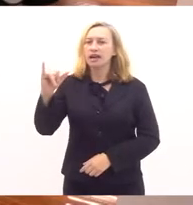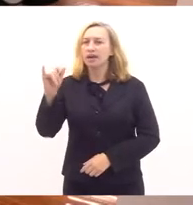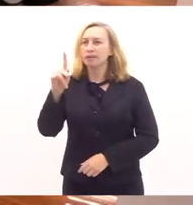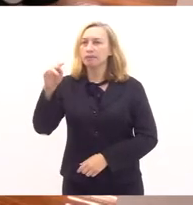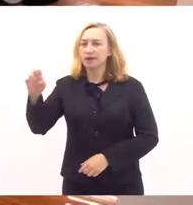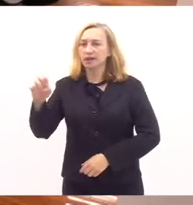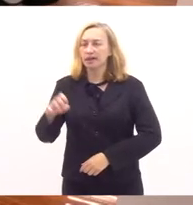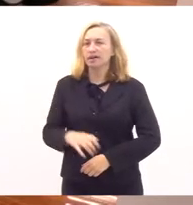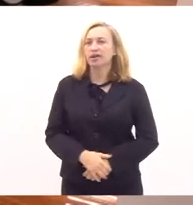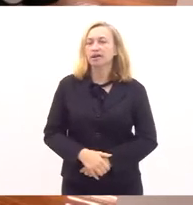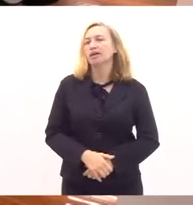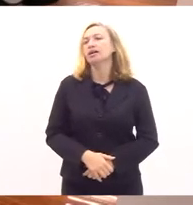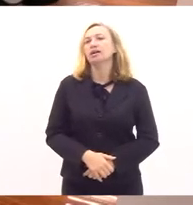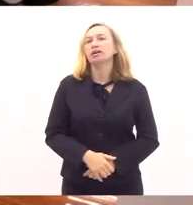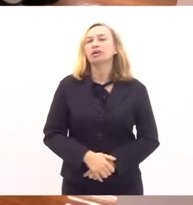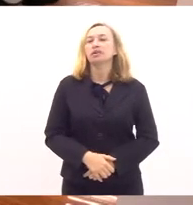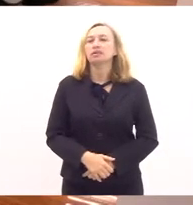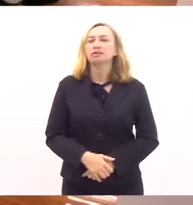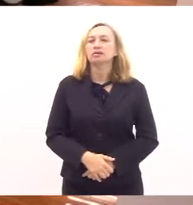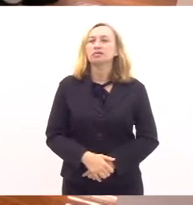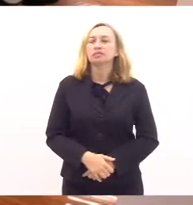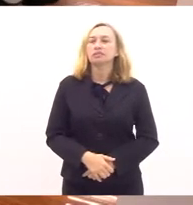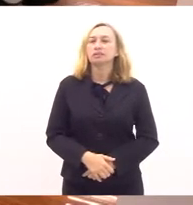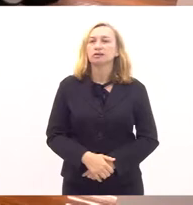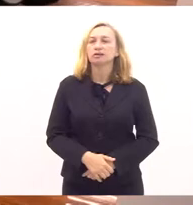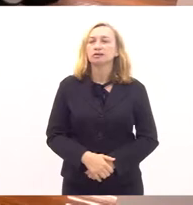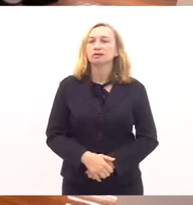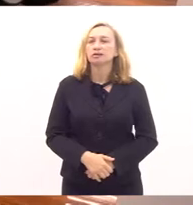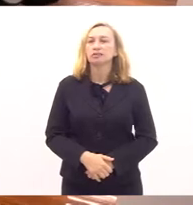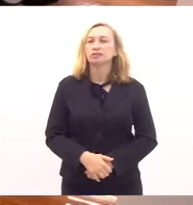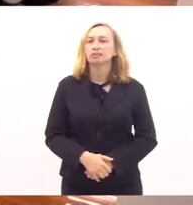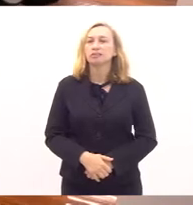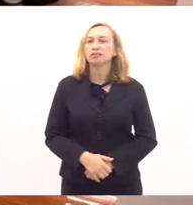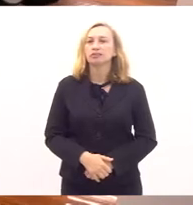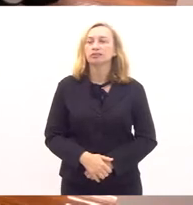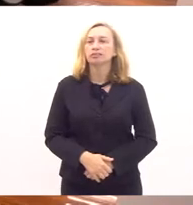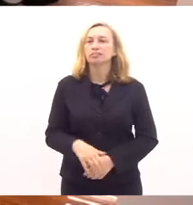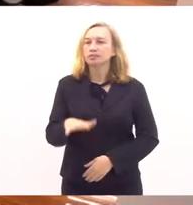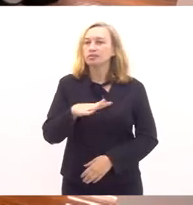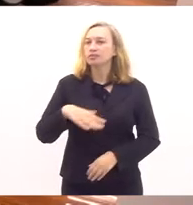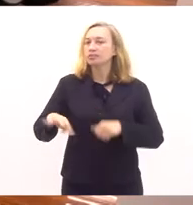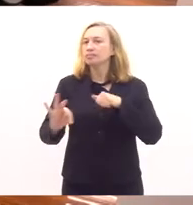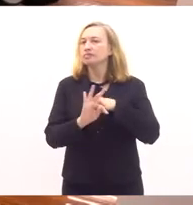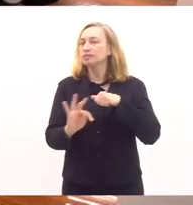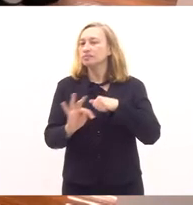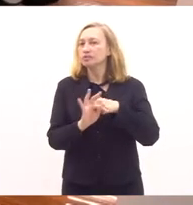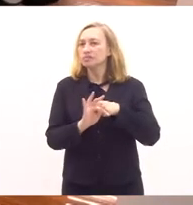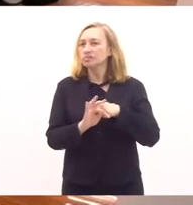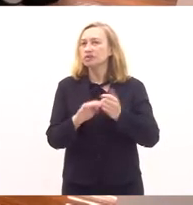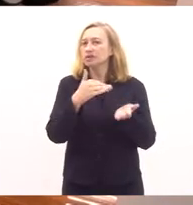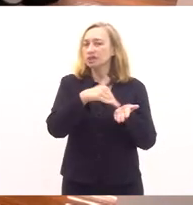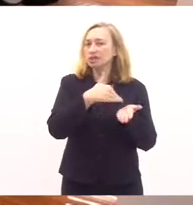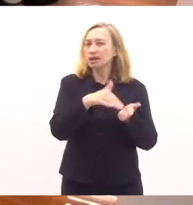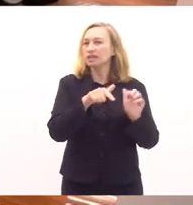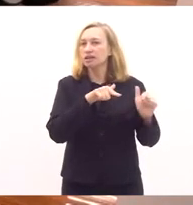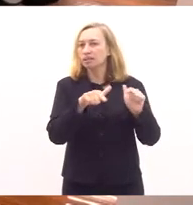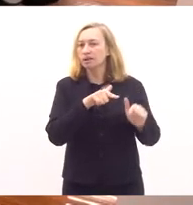Miguel? Felipe. Felipe. Tá. Ele é da área técnica da Secretaria de Trabalho.